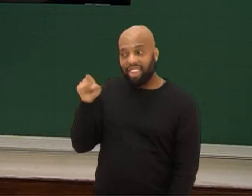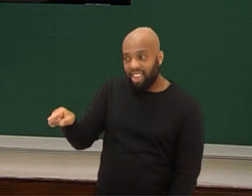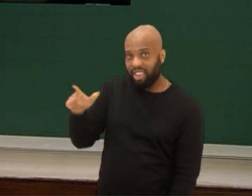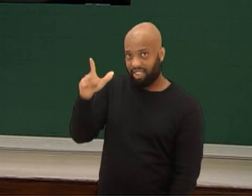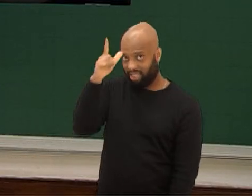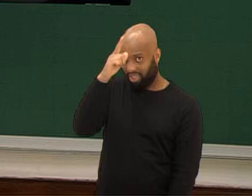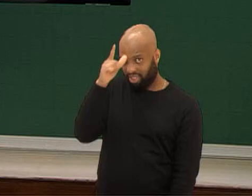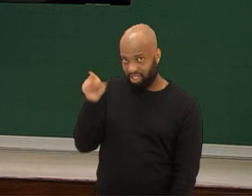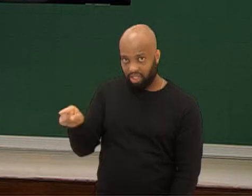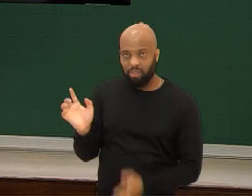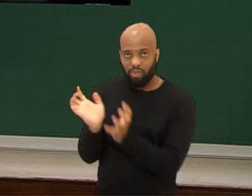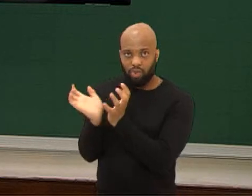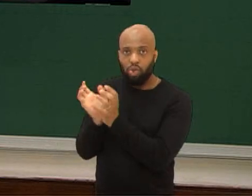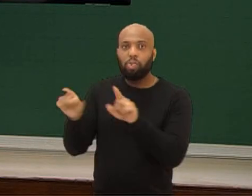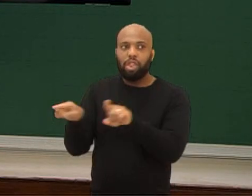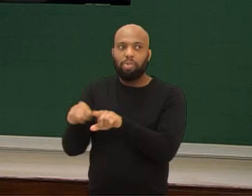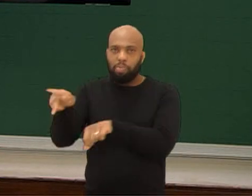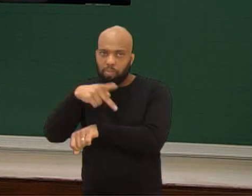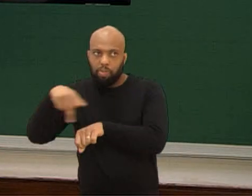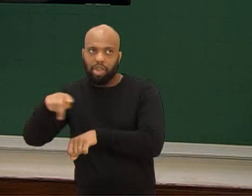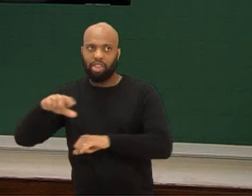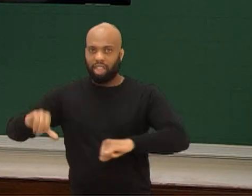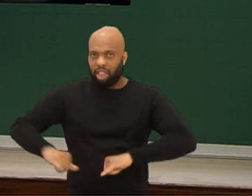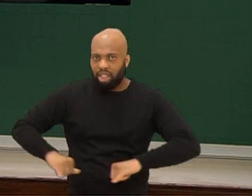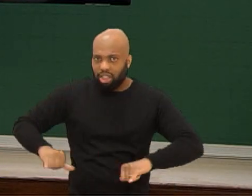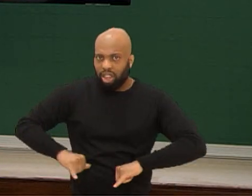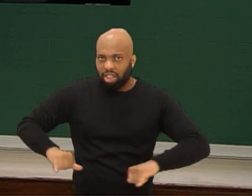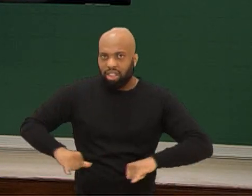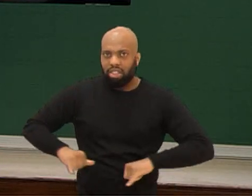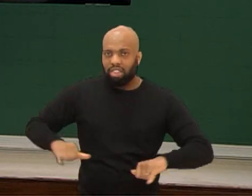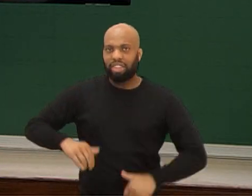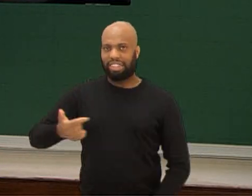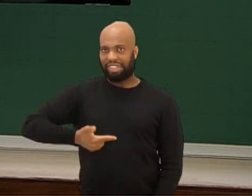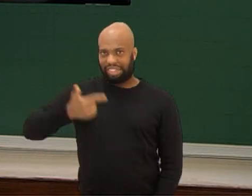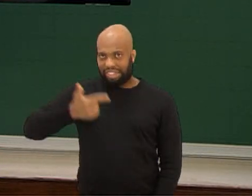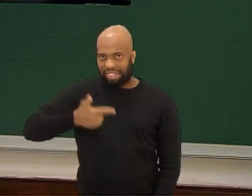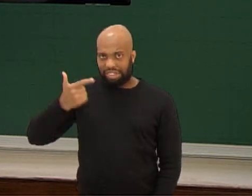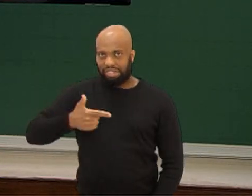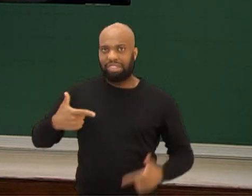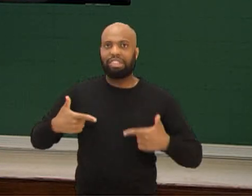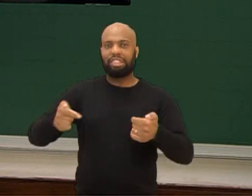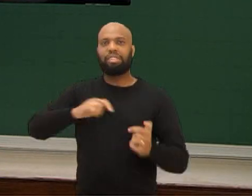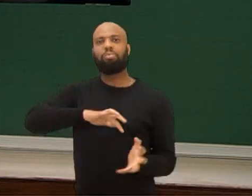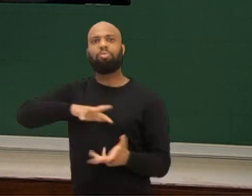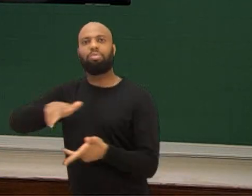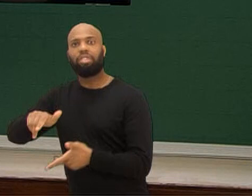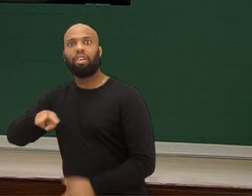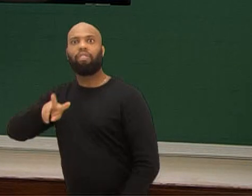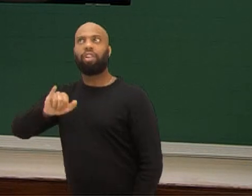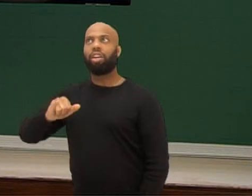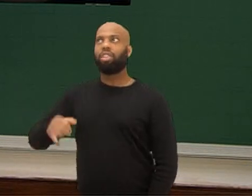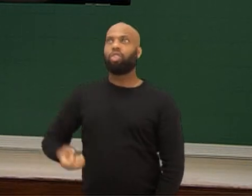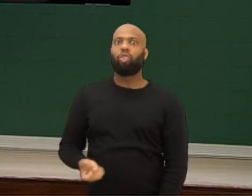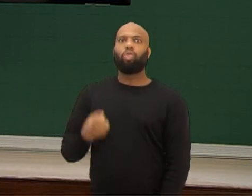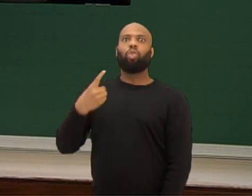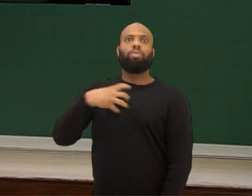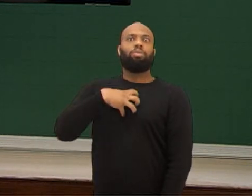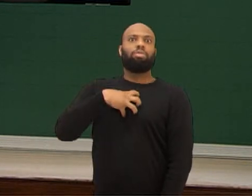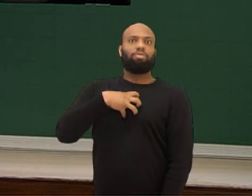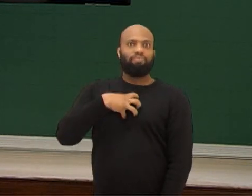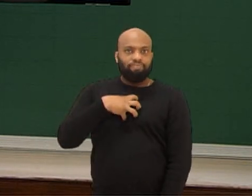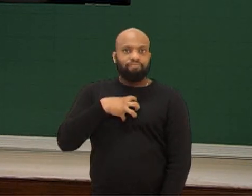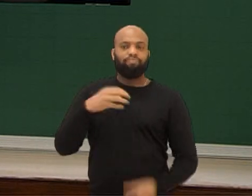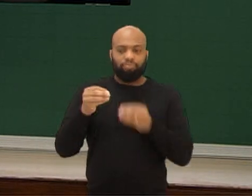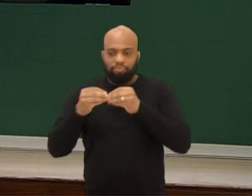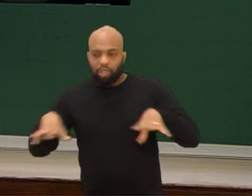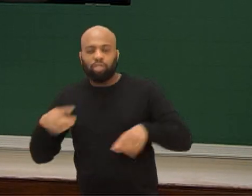os países que sofreram a Segunda Guerra Mundial vão ficar bastante abalados.